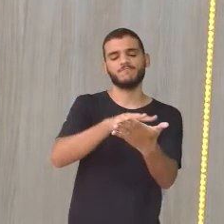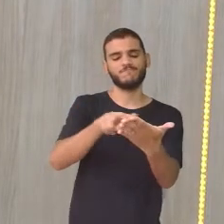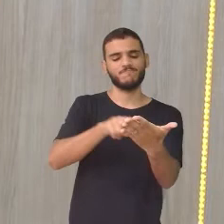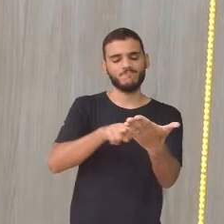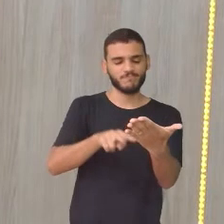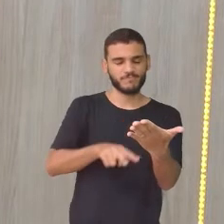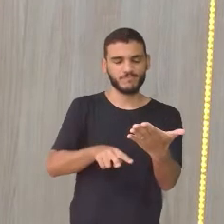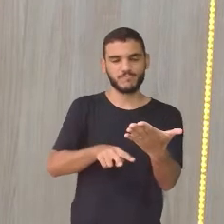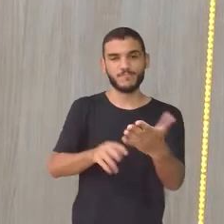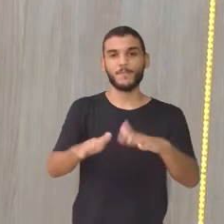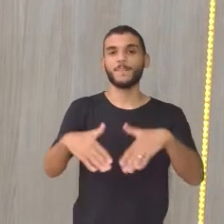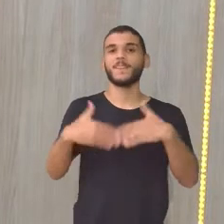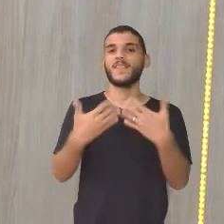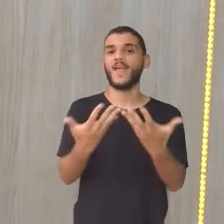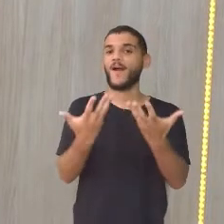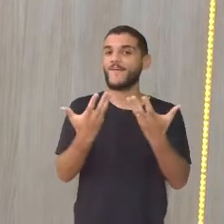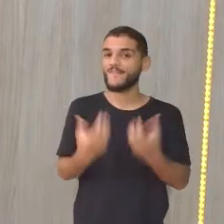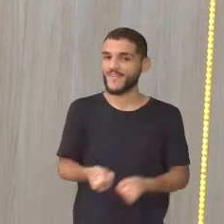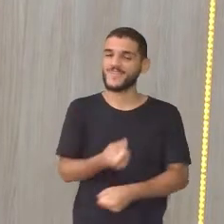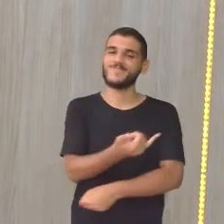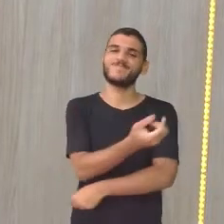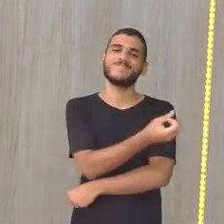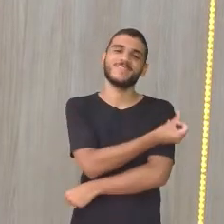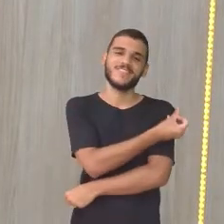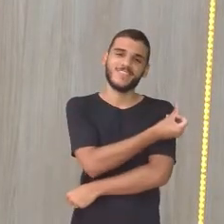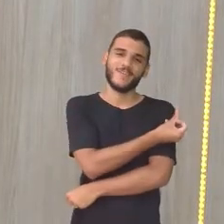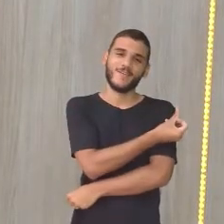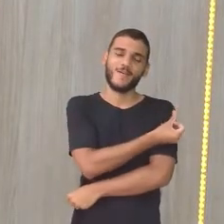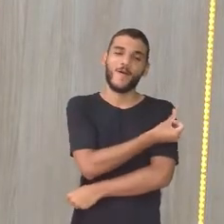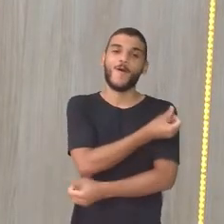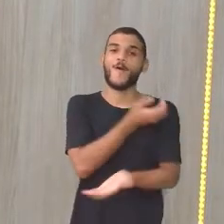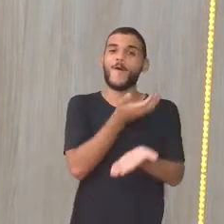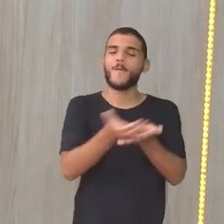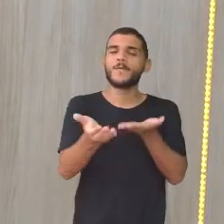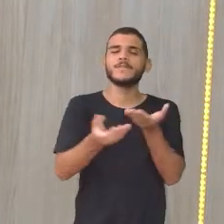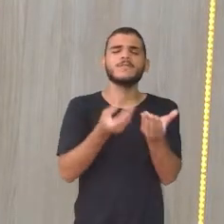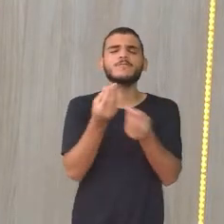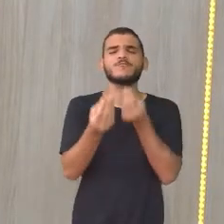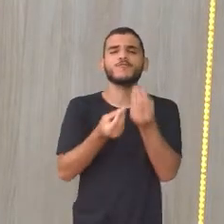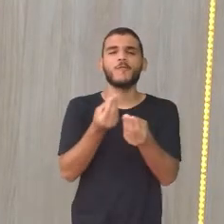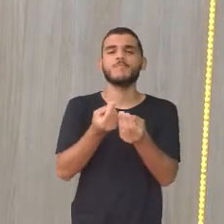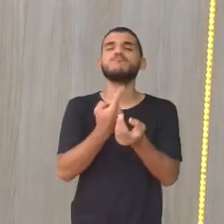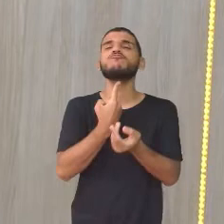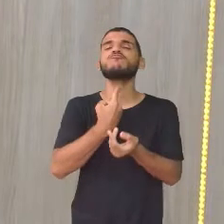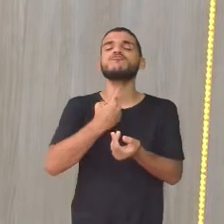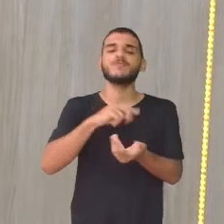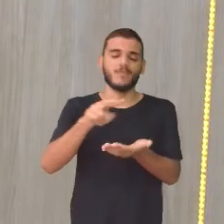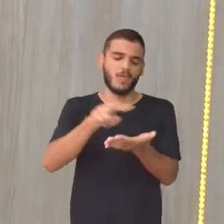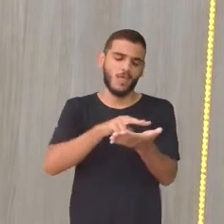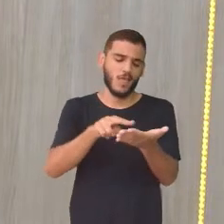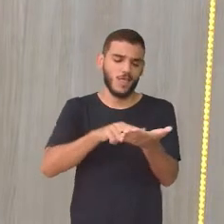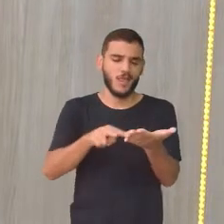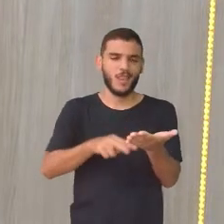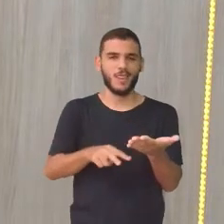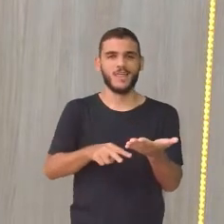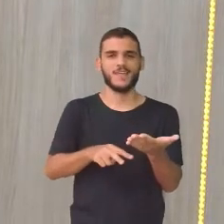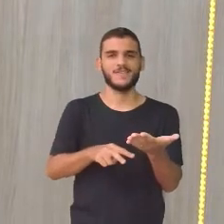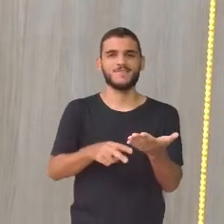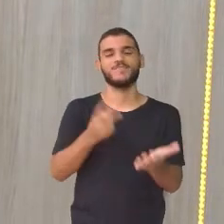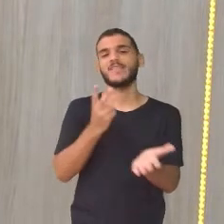aí, sexto ano, ativar esse desejo pela leitura. Acolham a